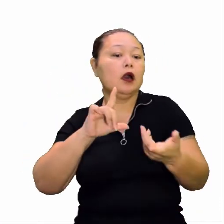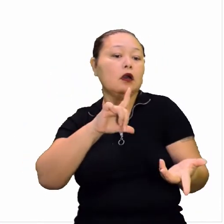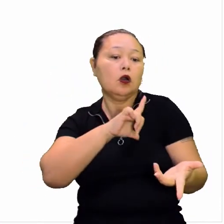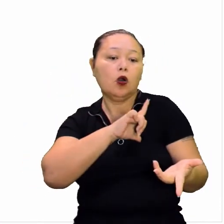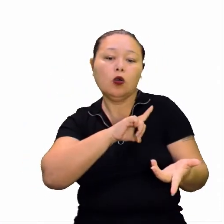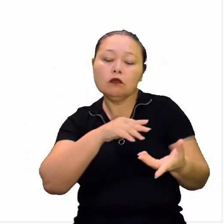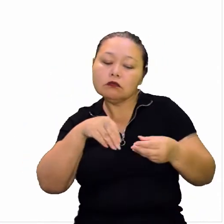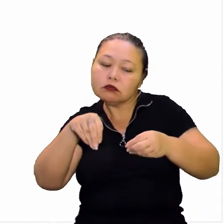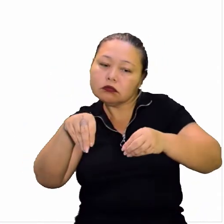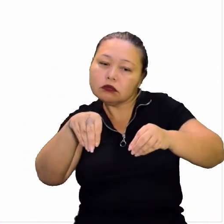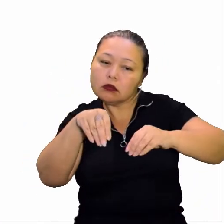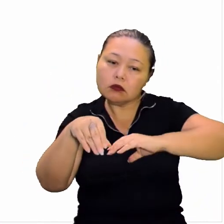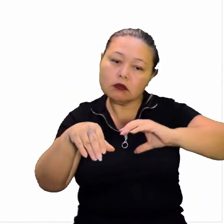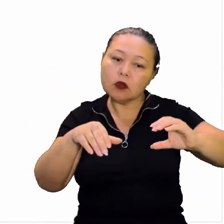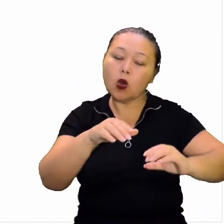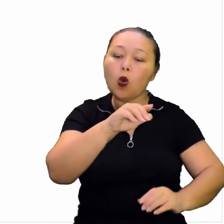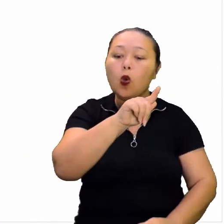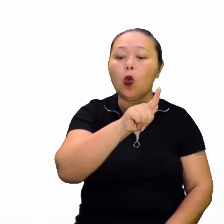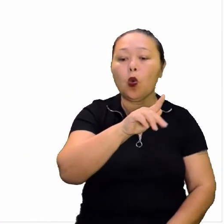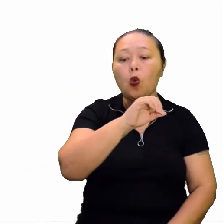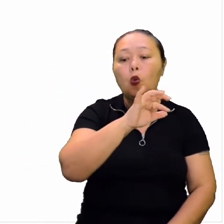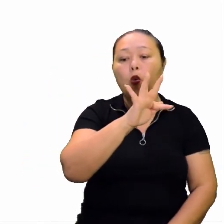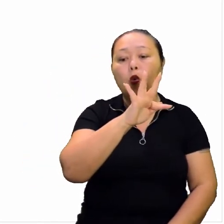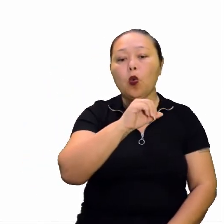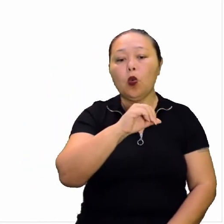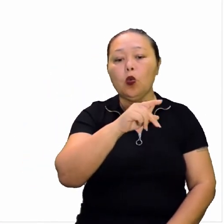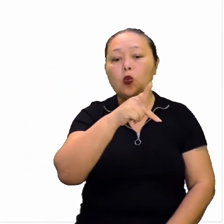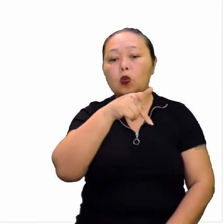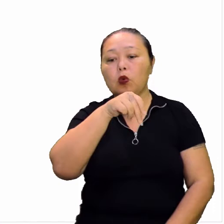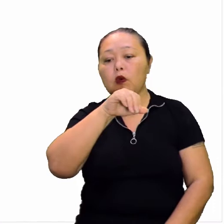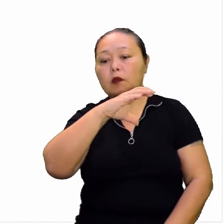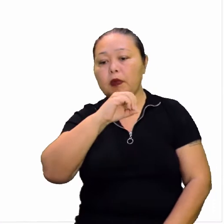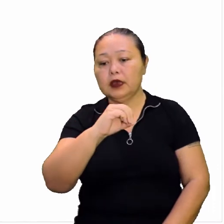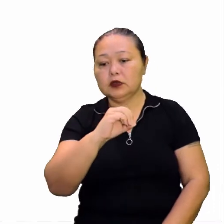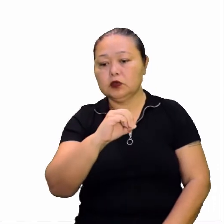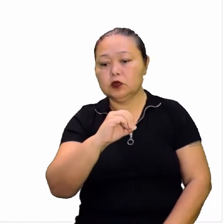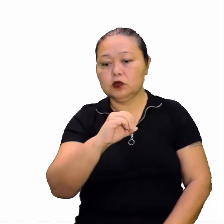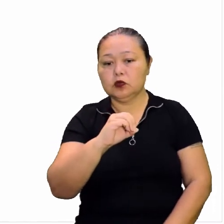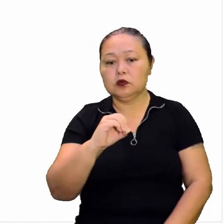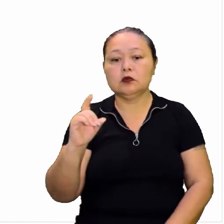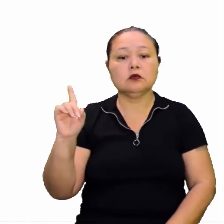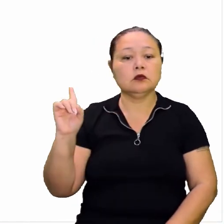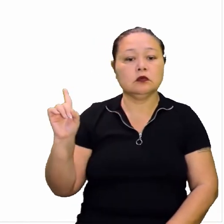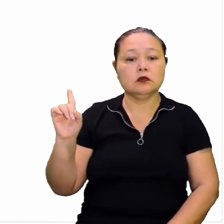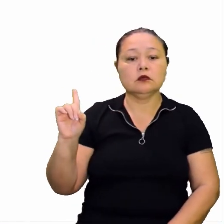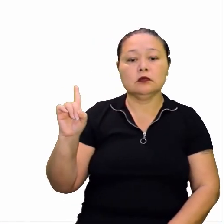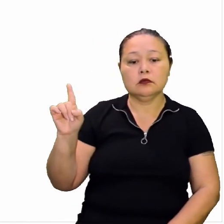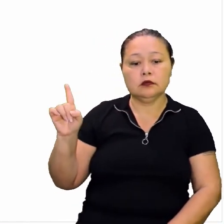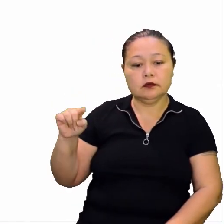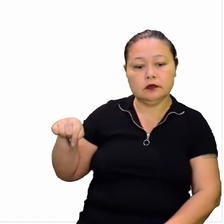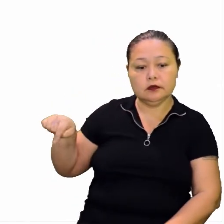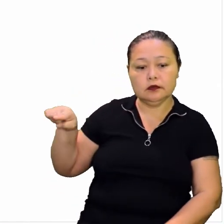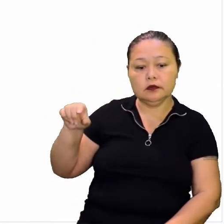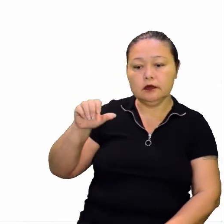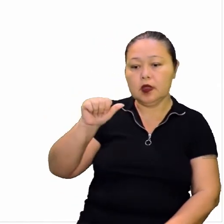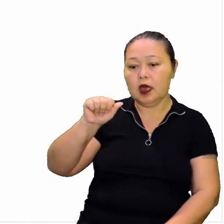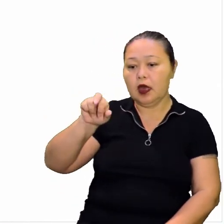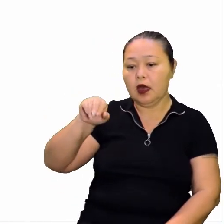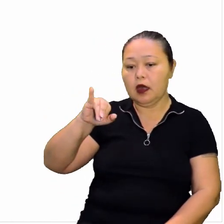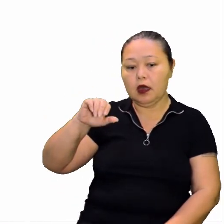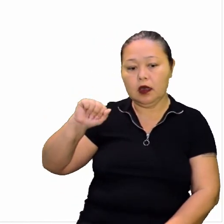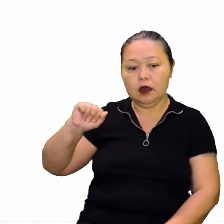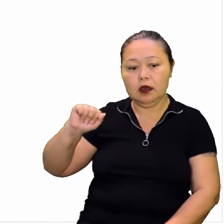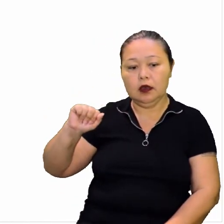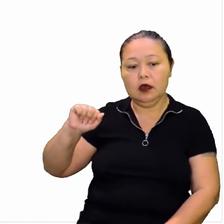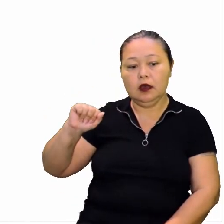uma porção da costa oriental do Golfo Pérsico. Aqui eu tenho a Península Arábica,